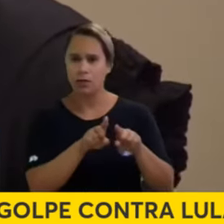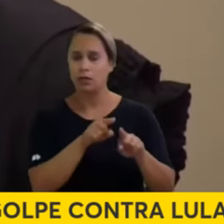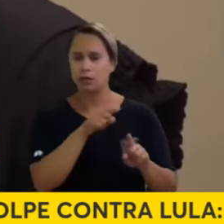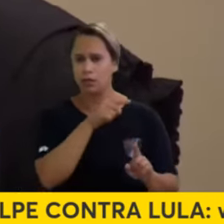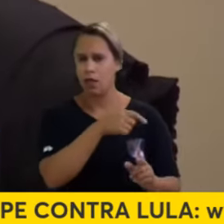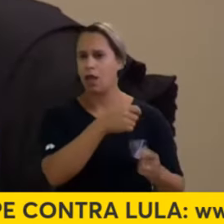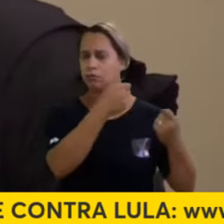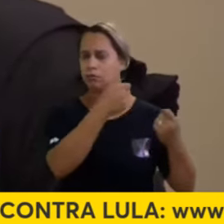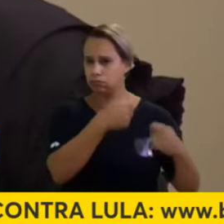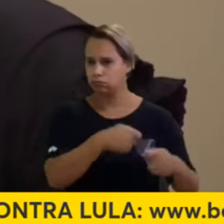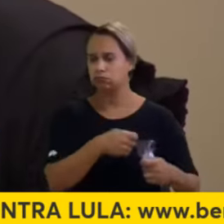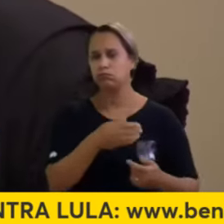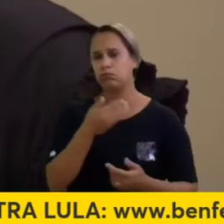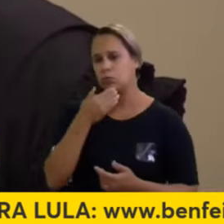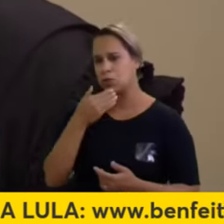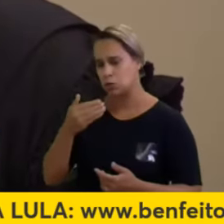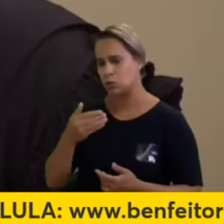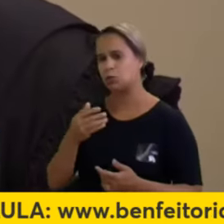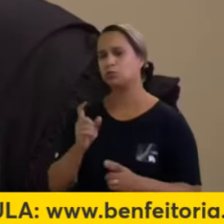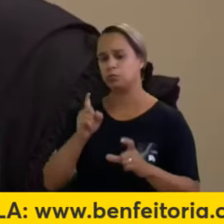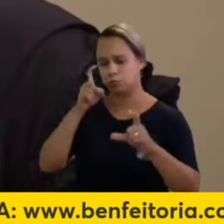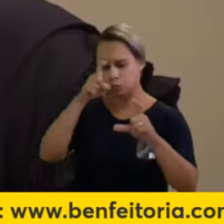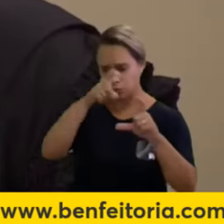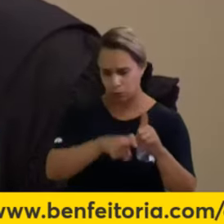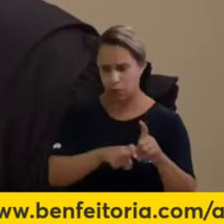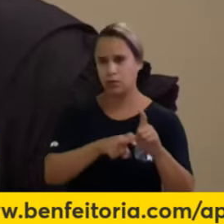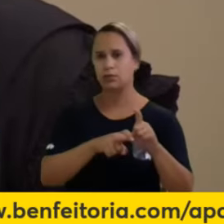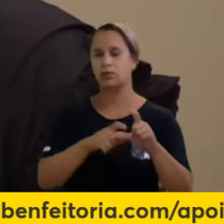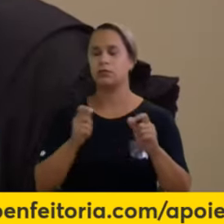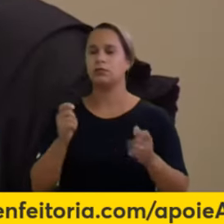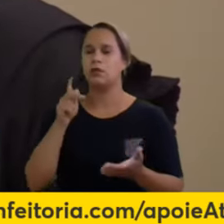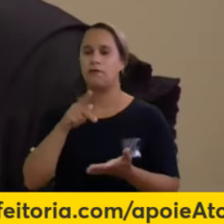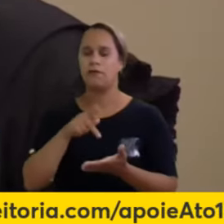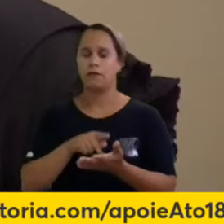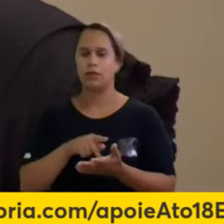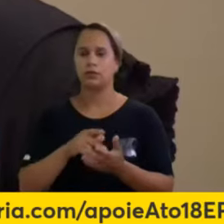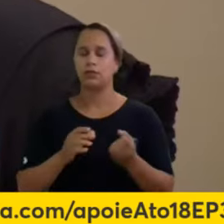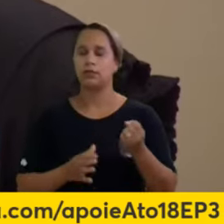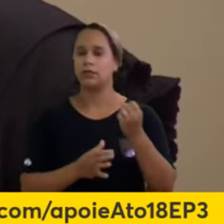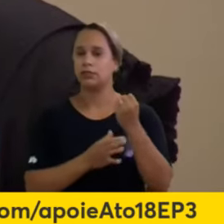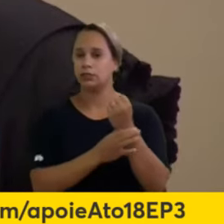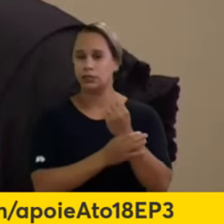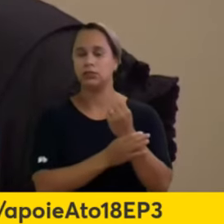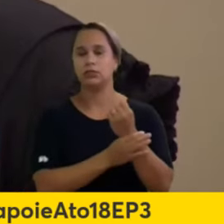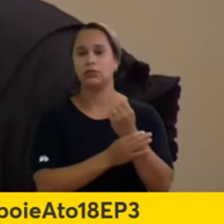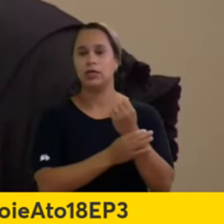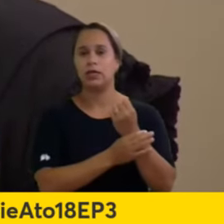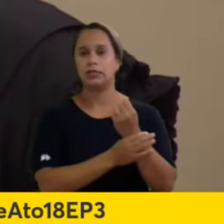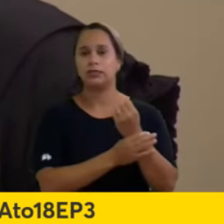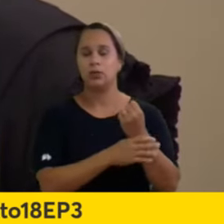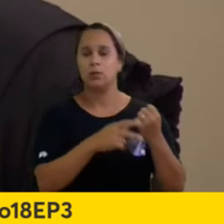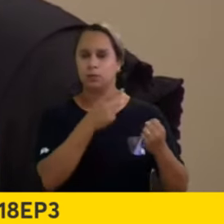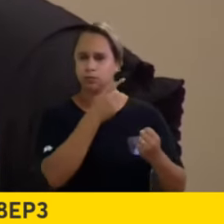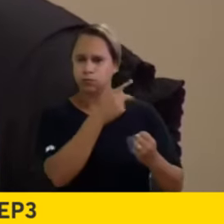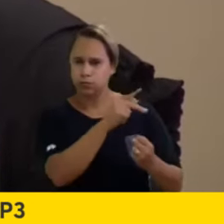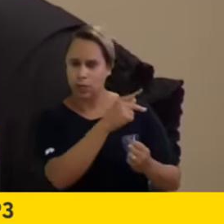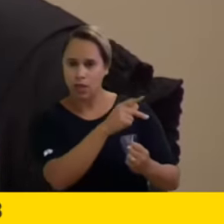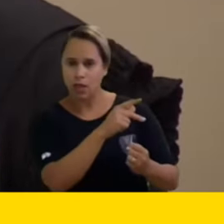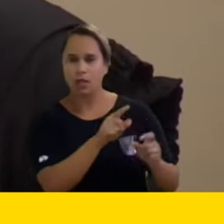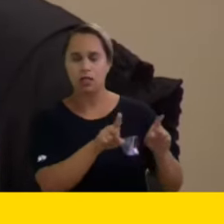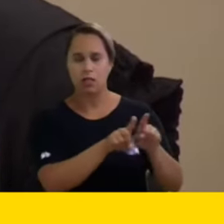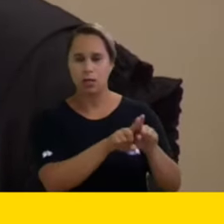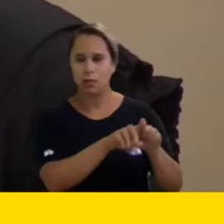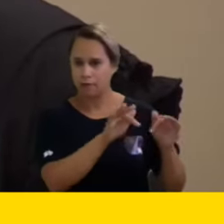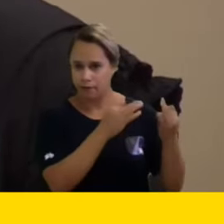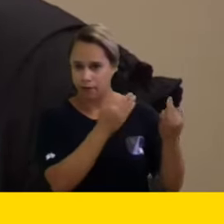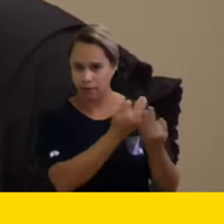que se concretizasse a sua afiliação a de que a agremiação garantisse a sua segurança pessoal e de sua família efetivamente